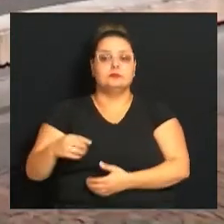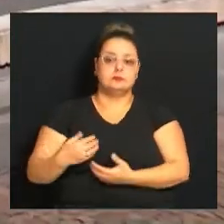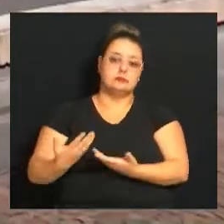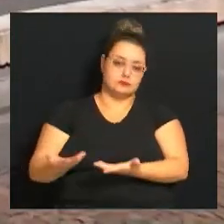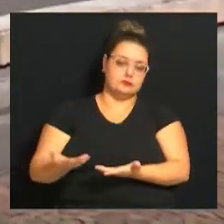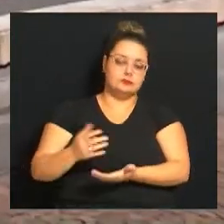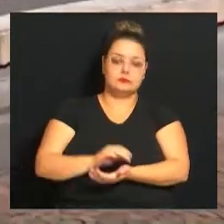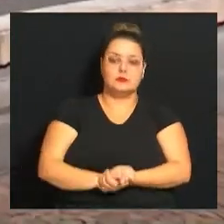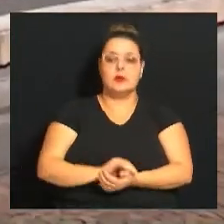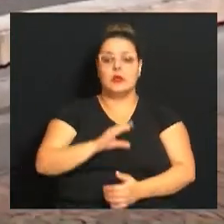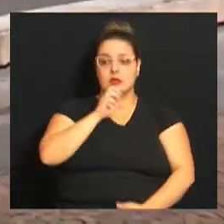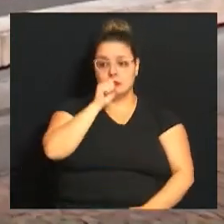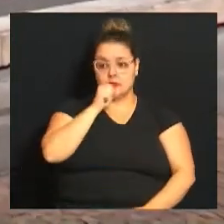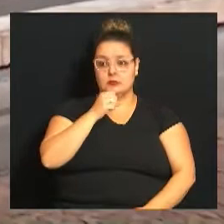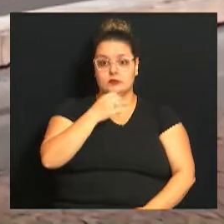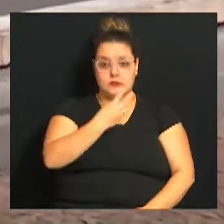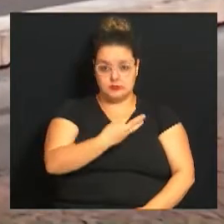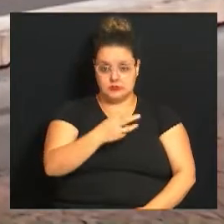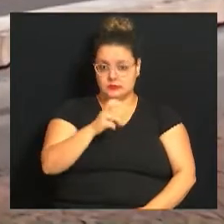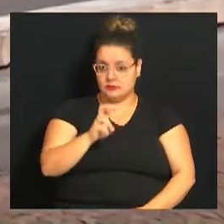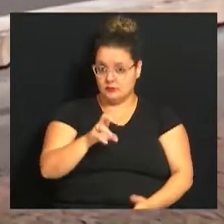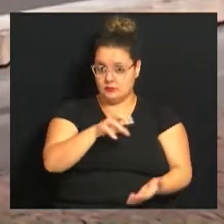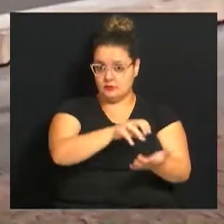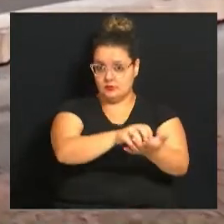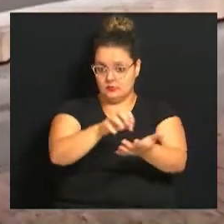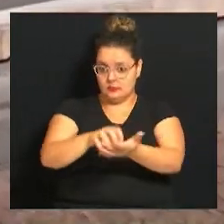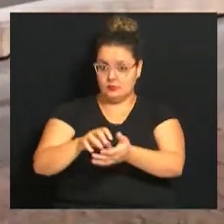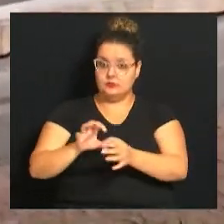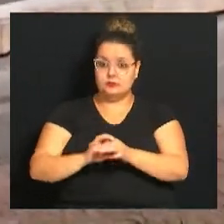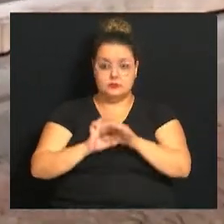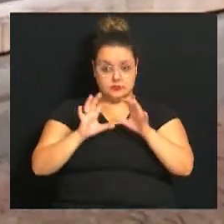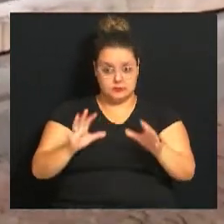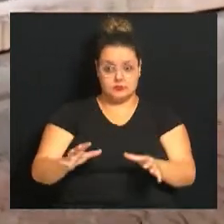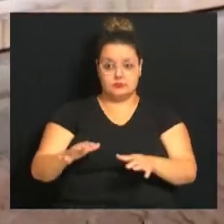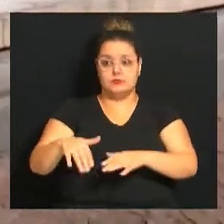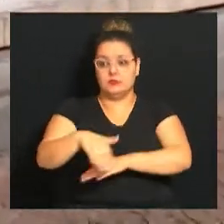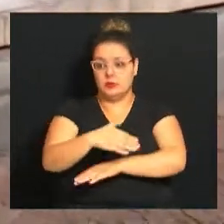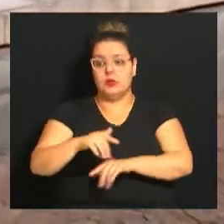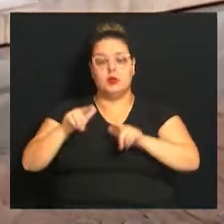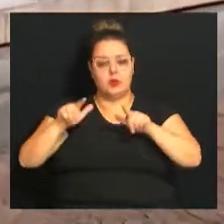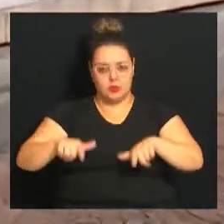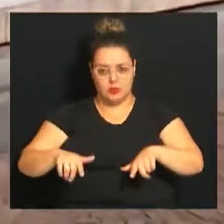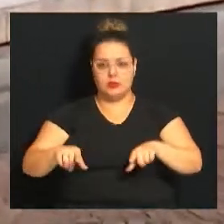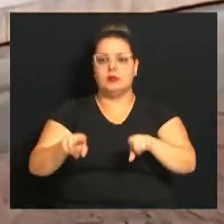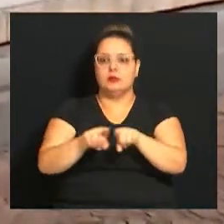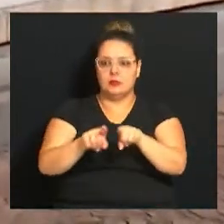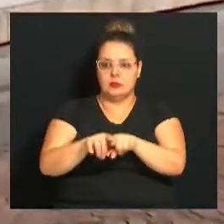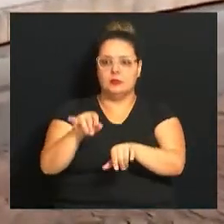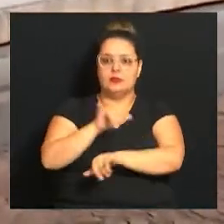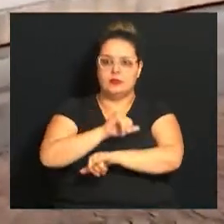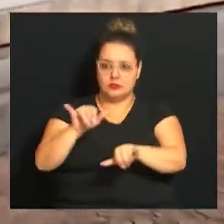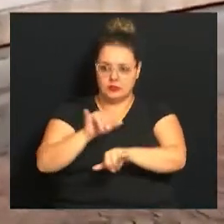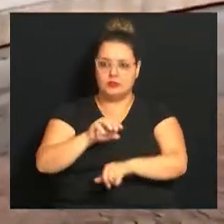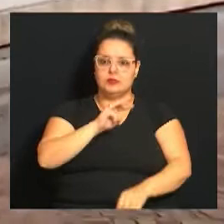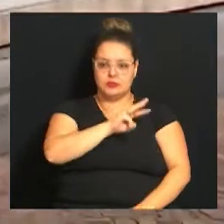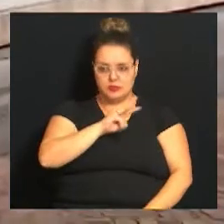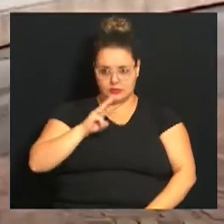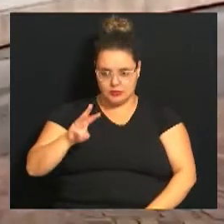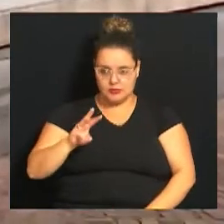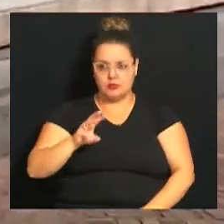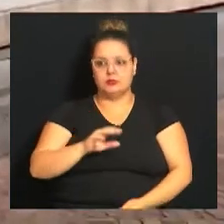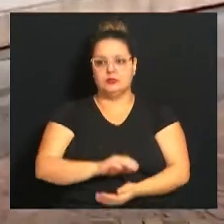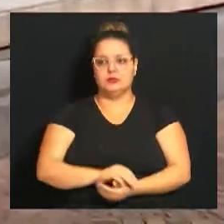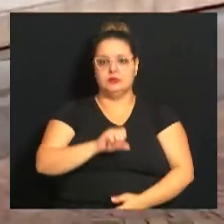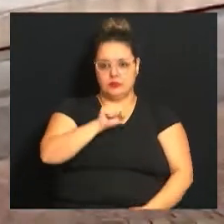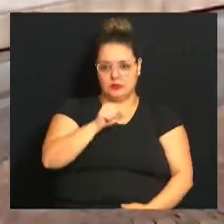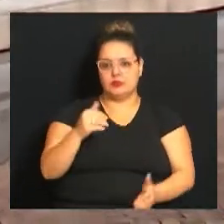vai ter 35 centros de saúde disponíveis. Os endereços, os locais também já vão ser divulgados agora no nosso site, das 8 da manhã